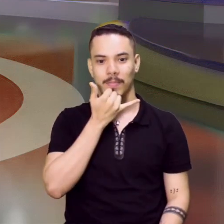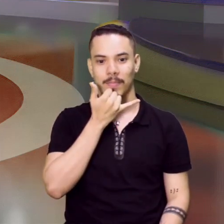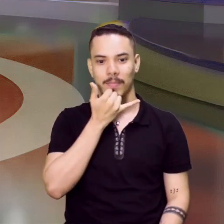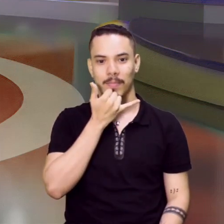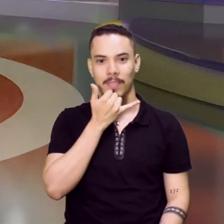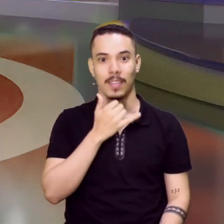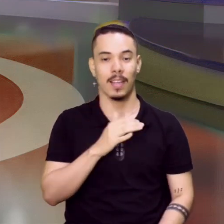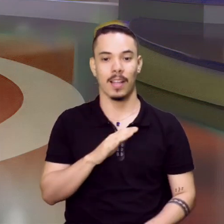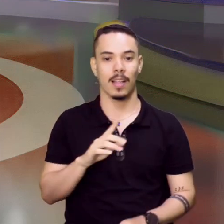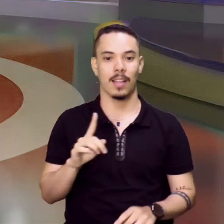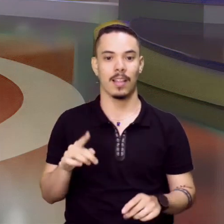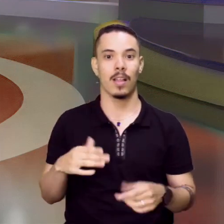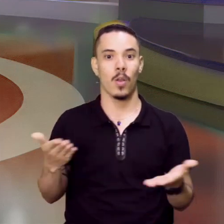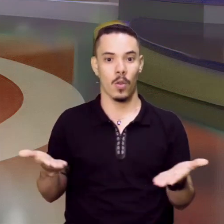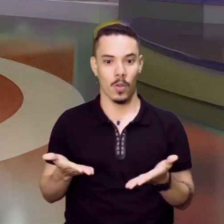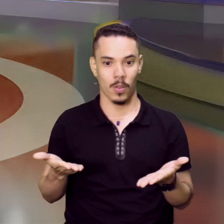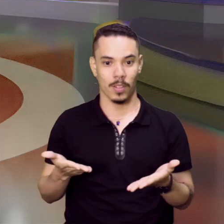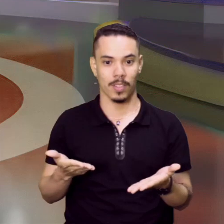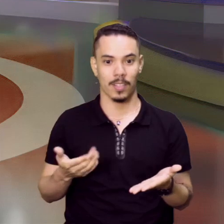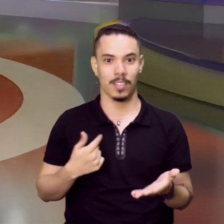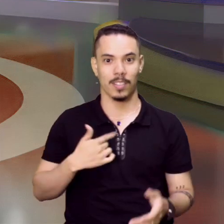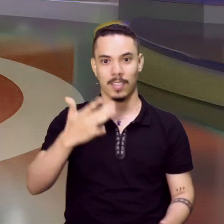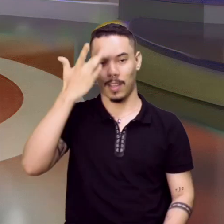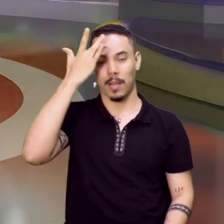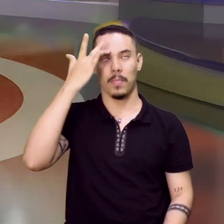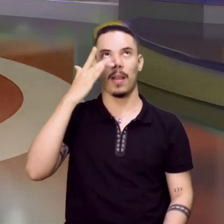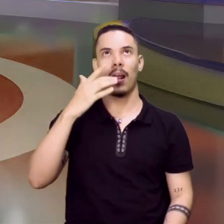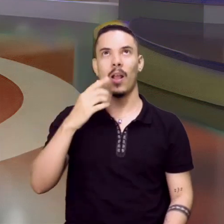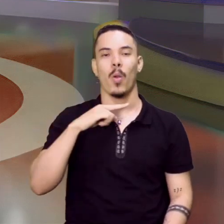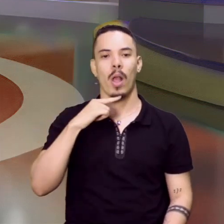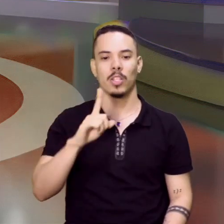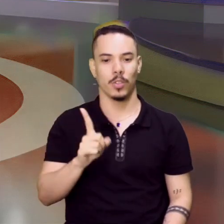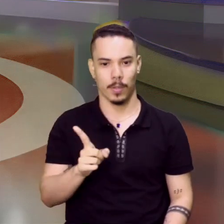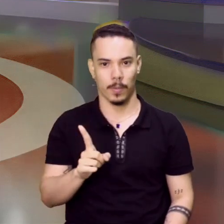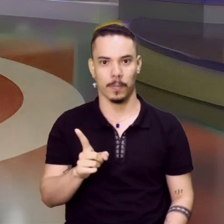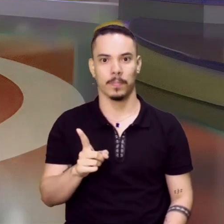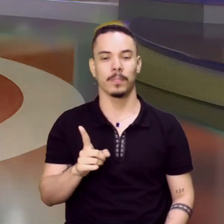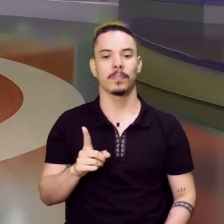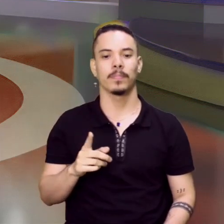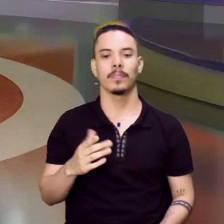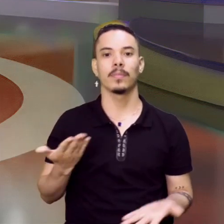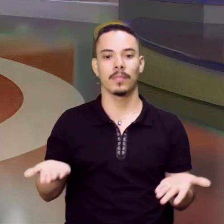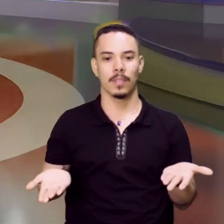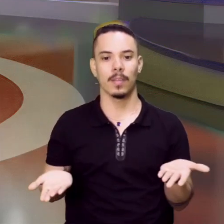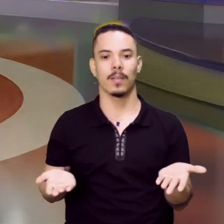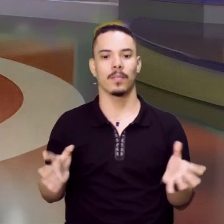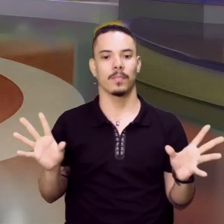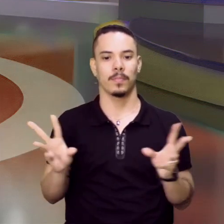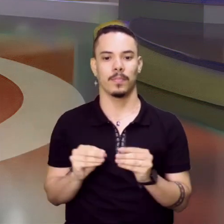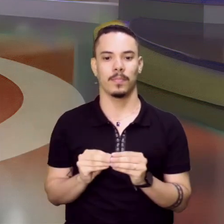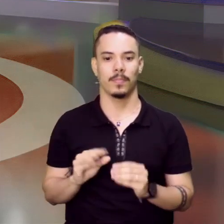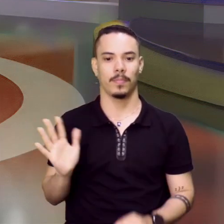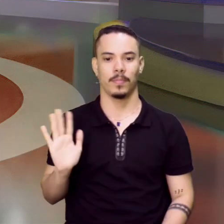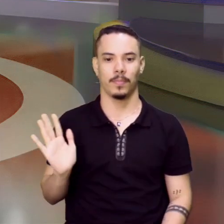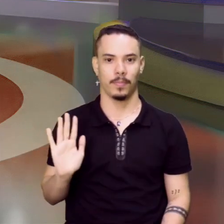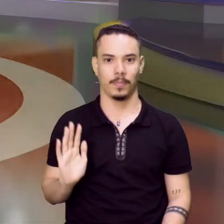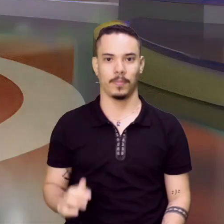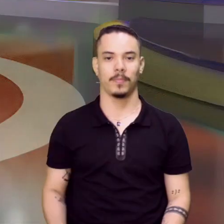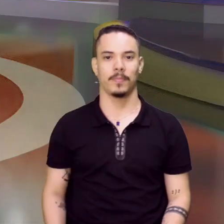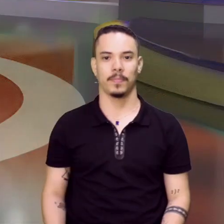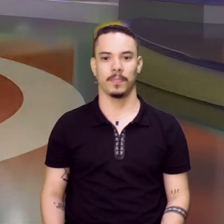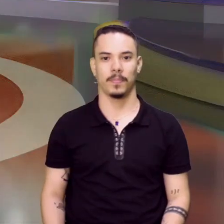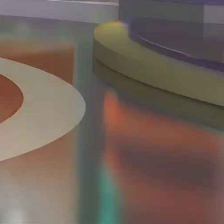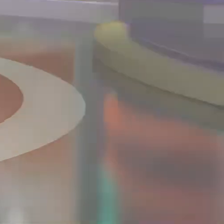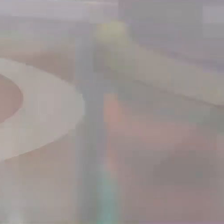38.2 com a palavra na cabeça mas assim mesmo bye